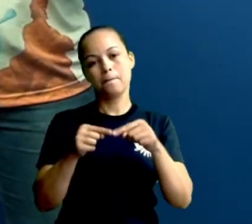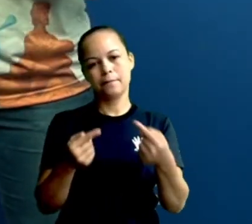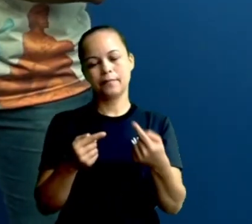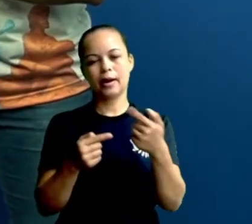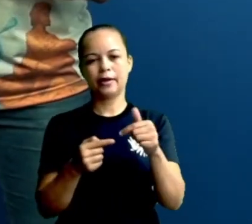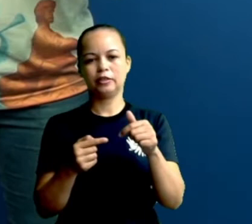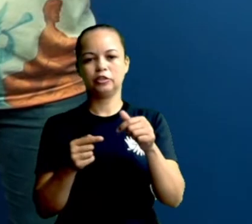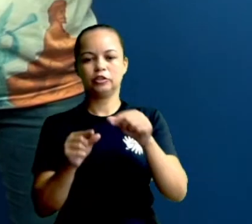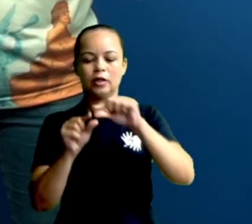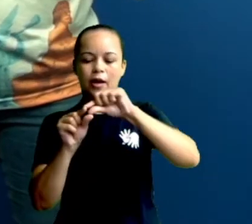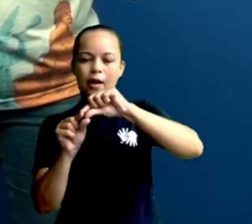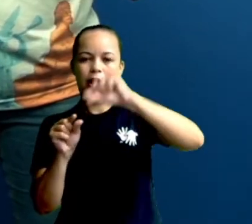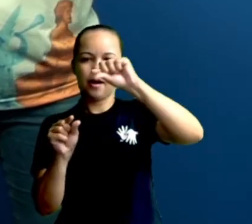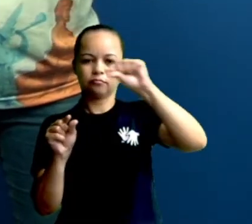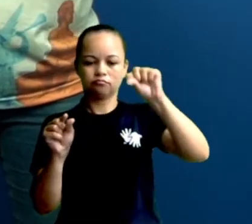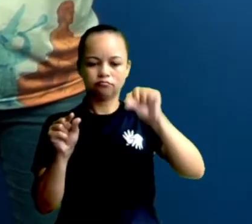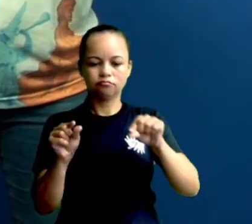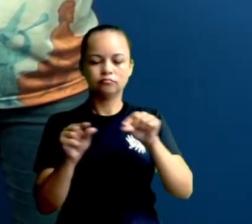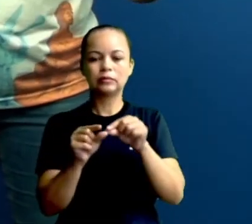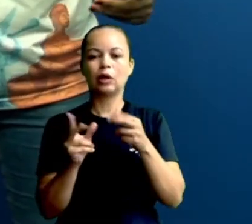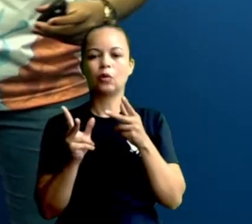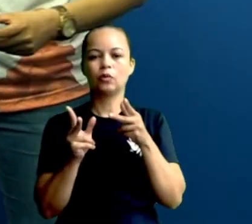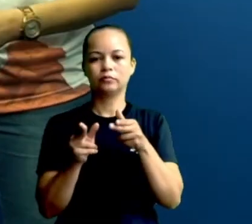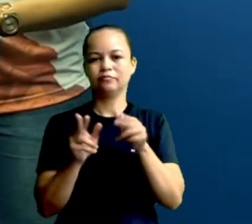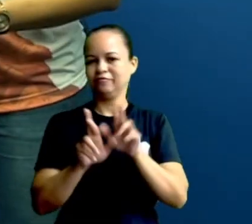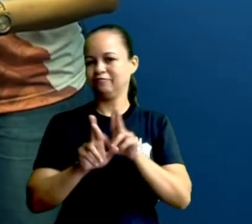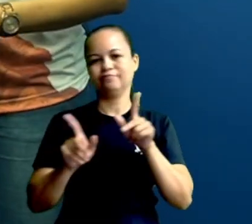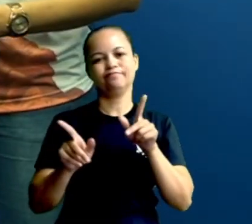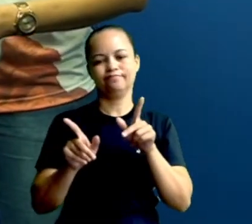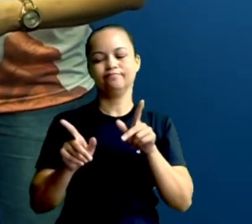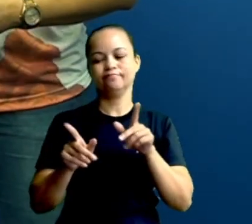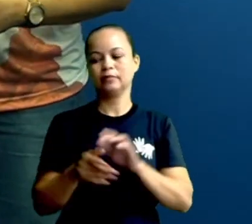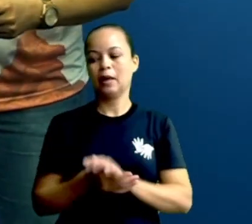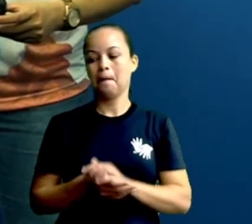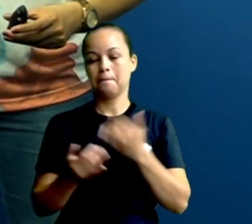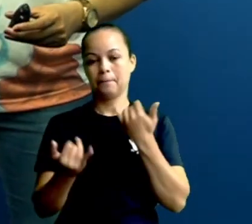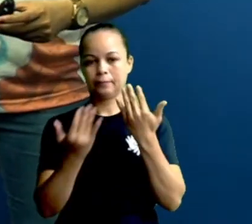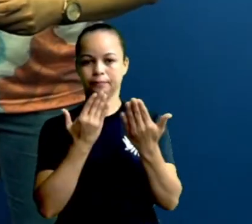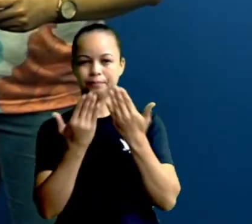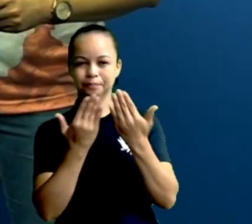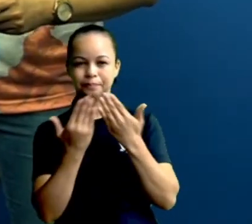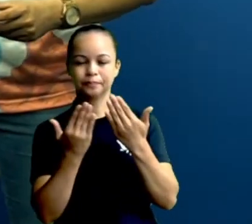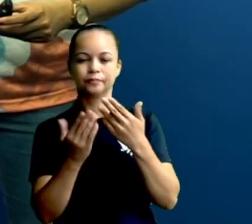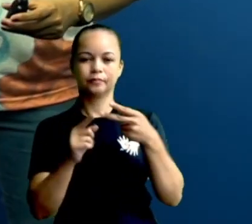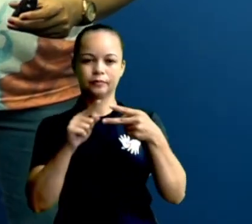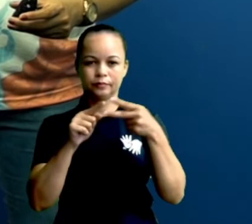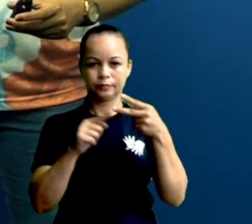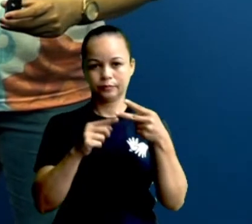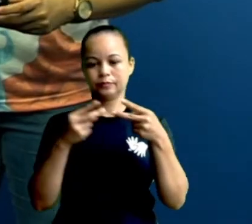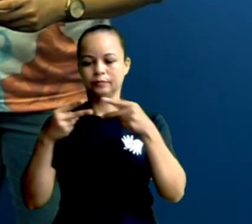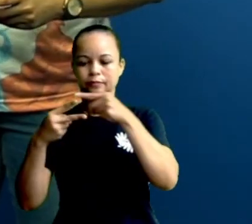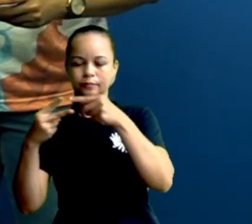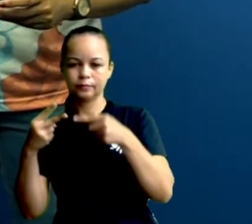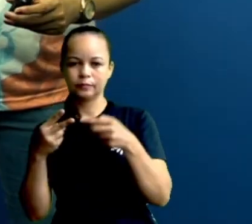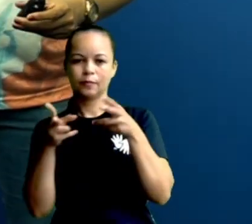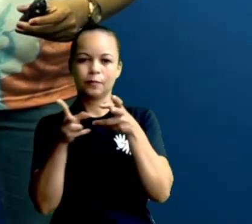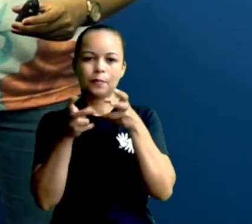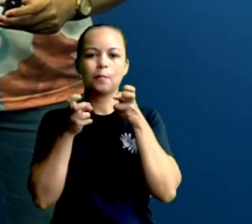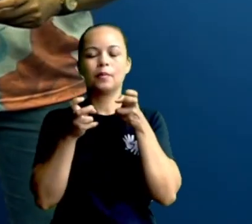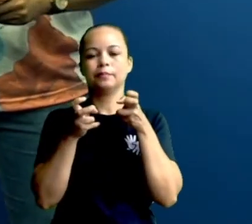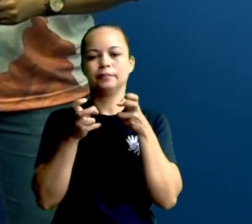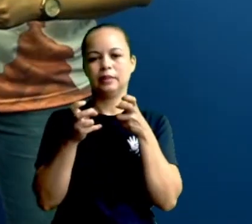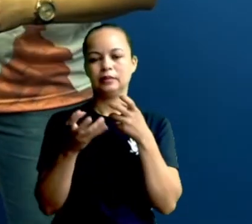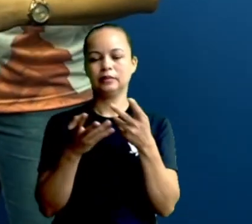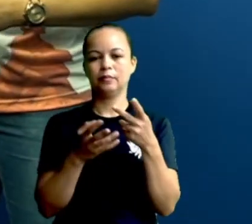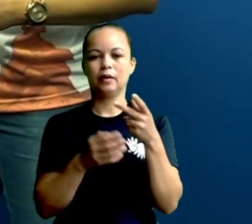mesma medida dos seus lados, né? Medidas diferentes. Mas se eu comparar duas a duas, a gente consegue perceber